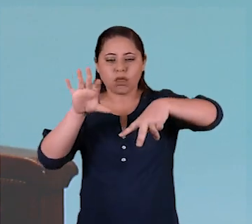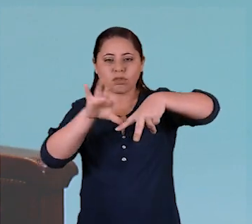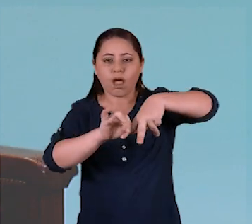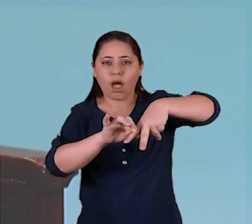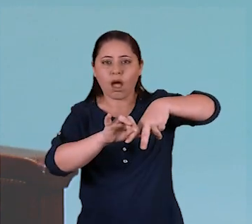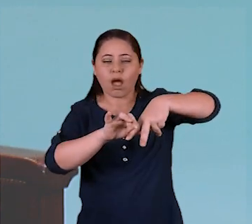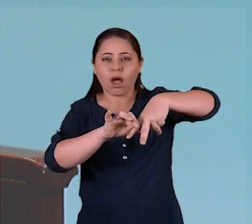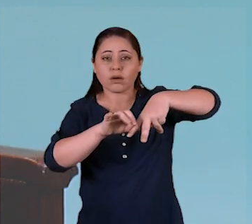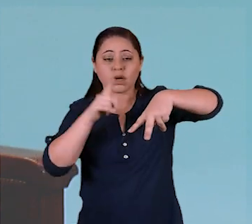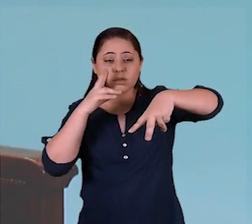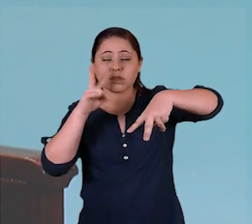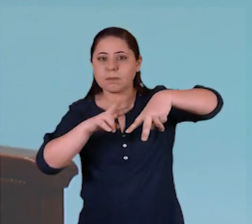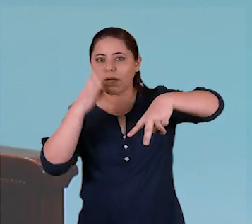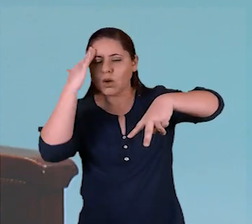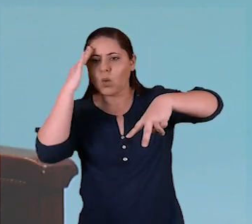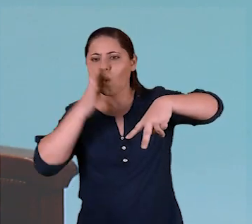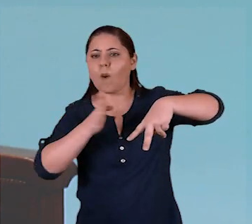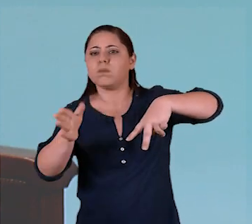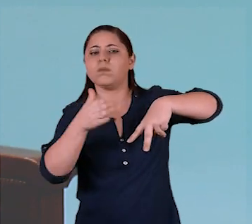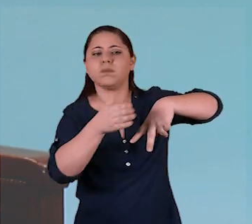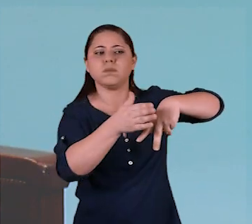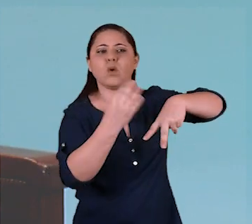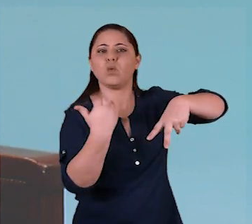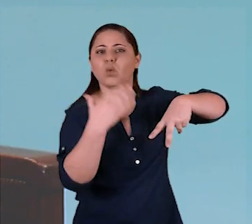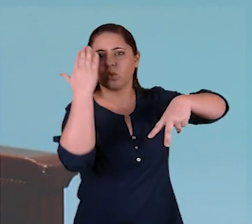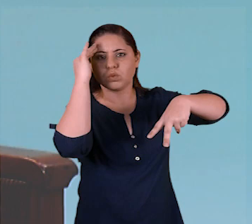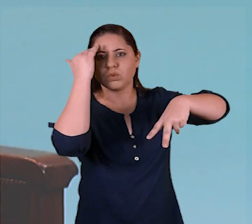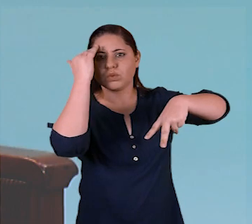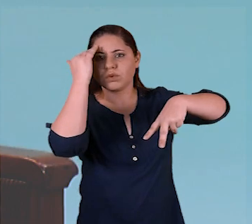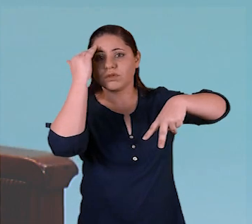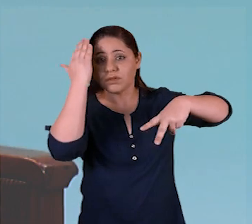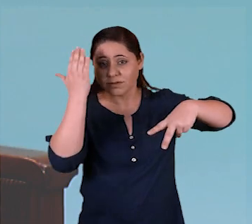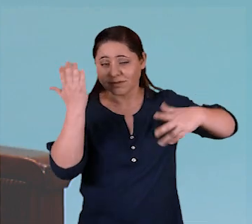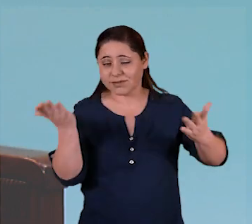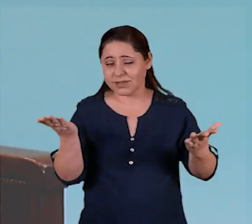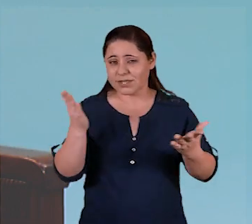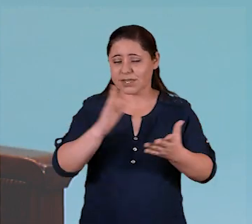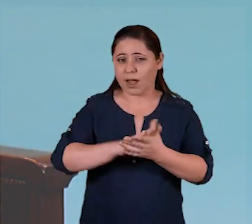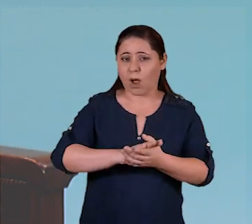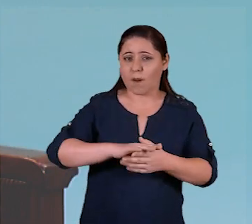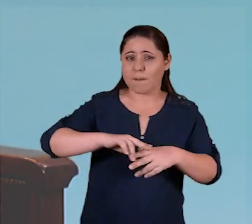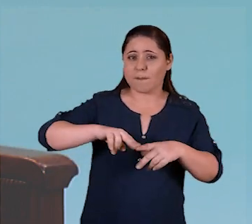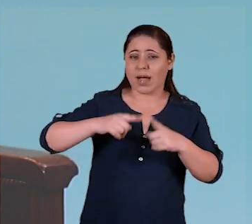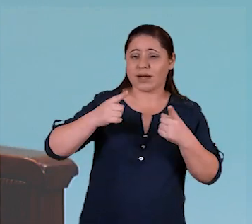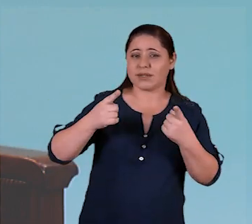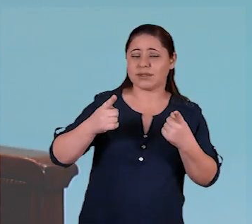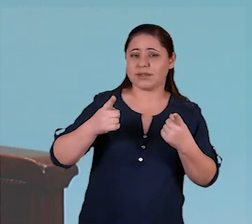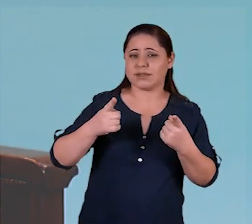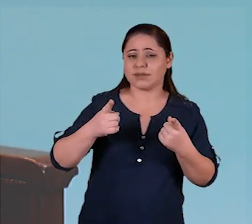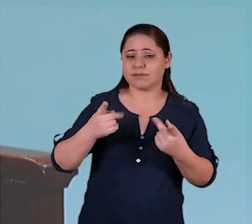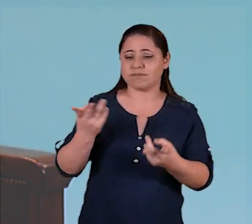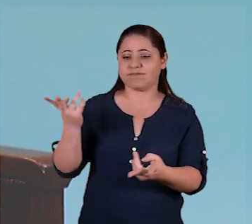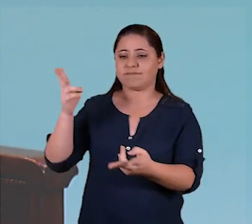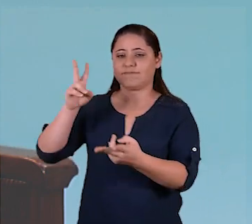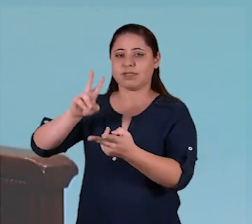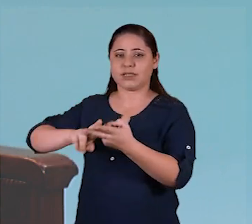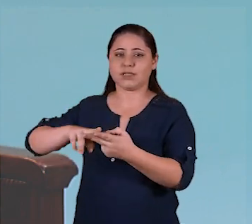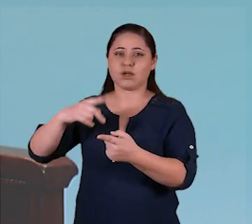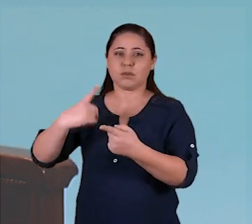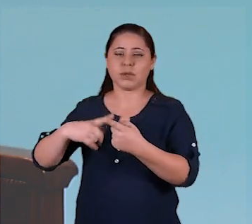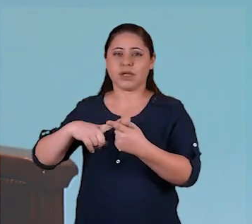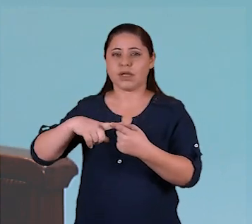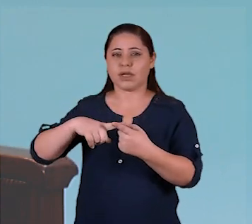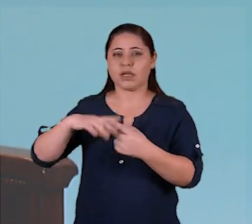eletrônica para se monitorar esse agressor, né? Mas realmente mantê-lo por crimes de lesão